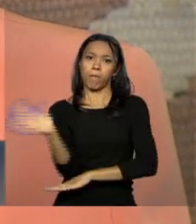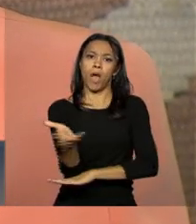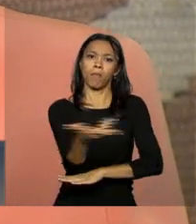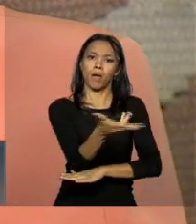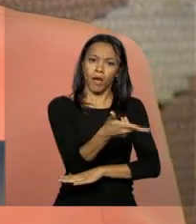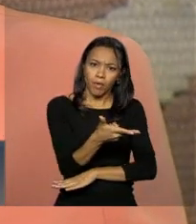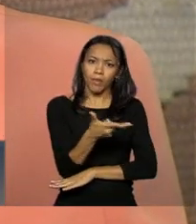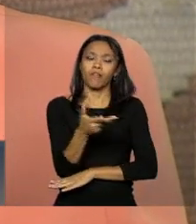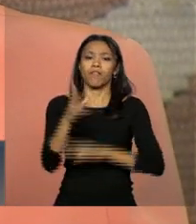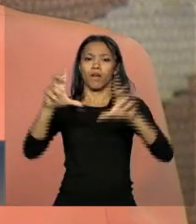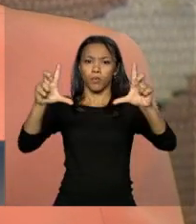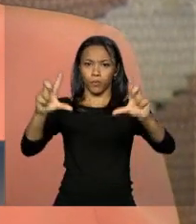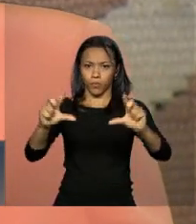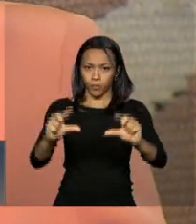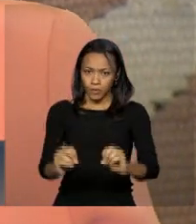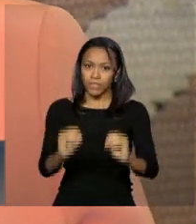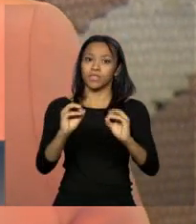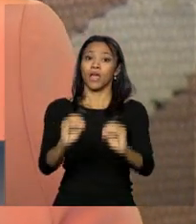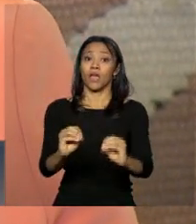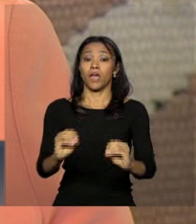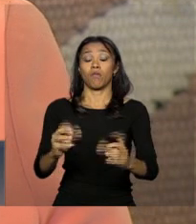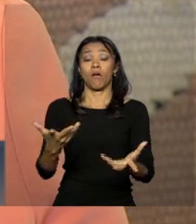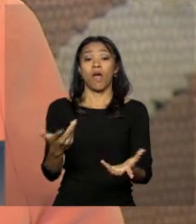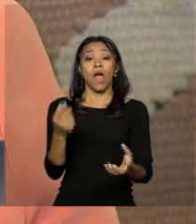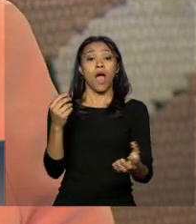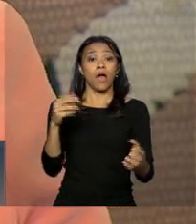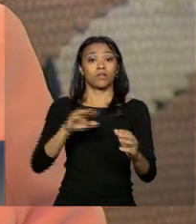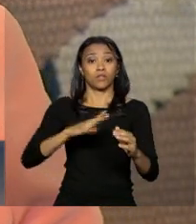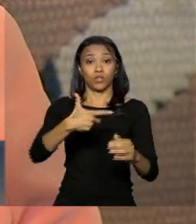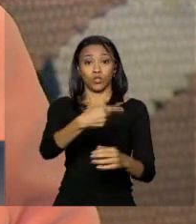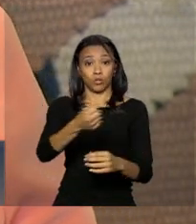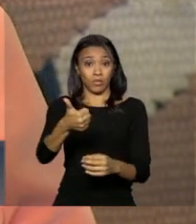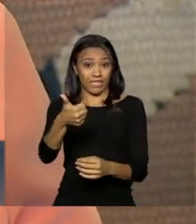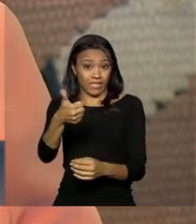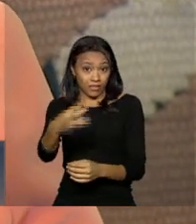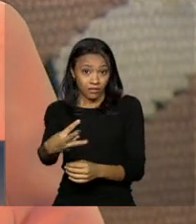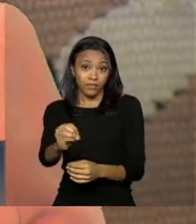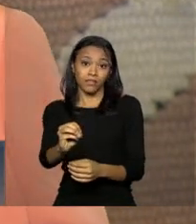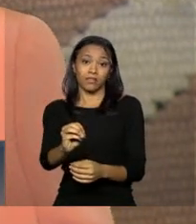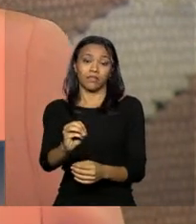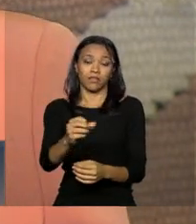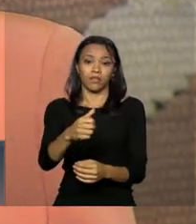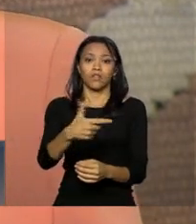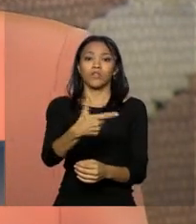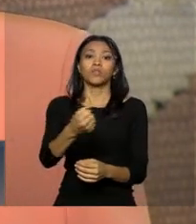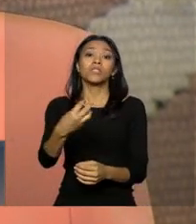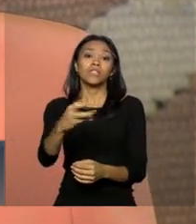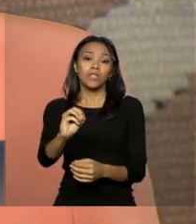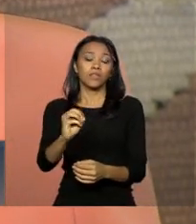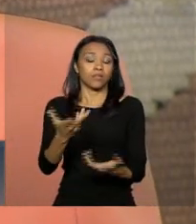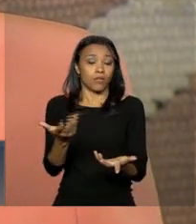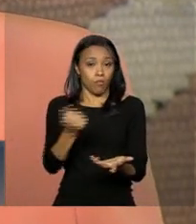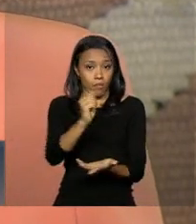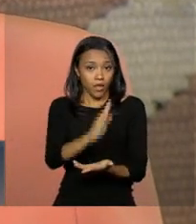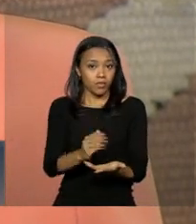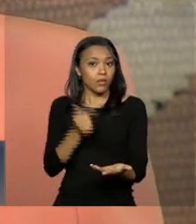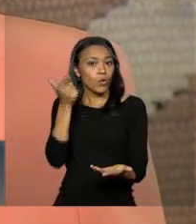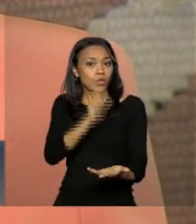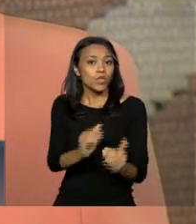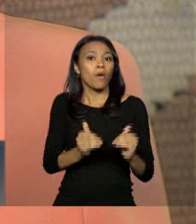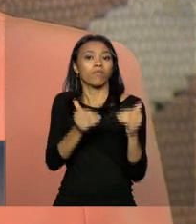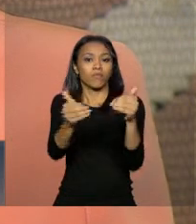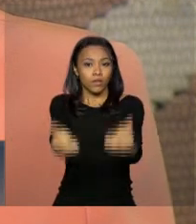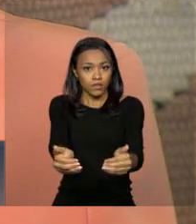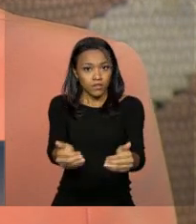ser reduzido para zero até 2030. O Brasil já conseguiu grandes avanços nessa área e o país